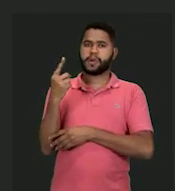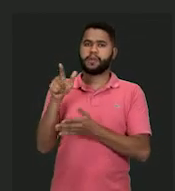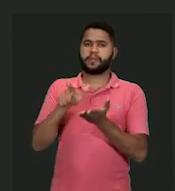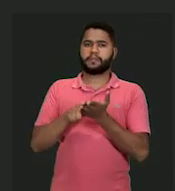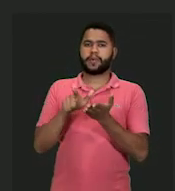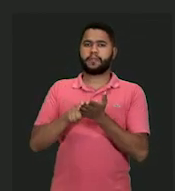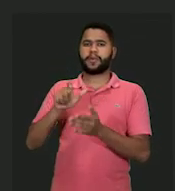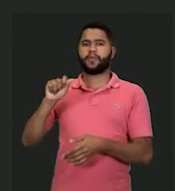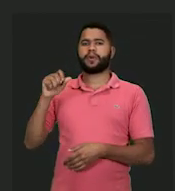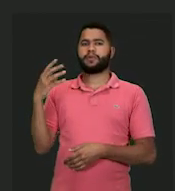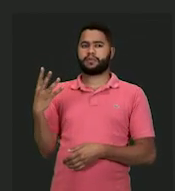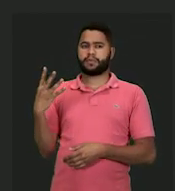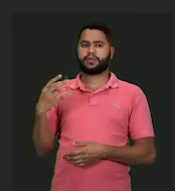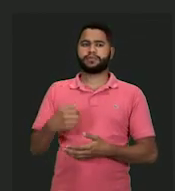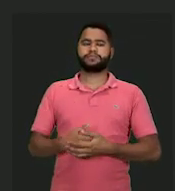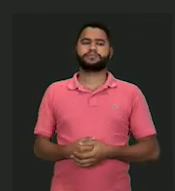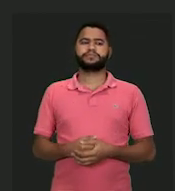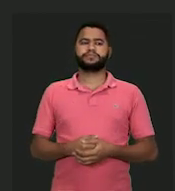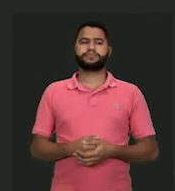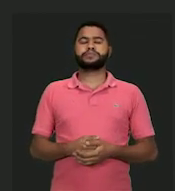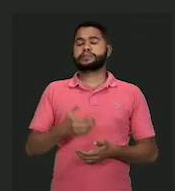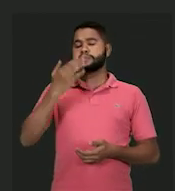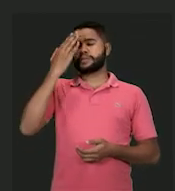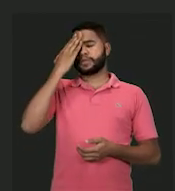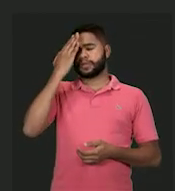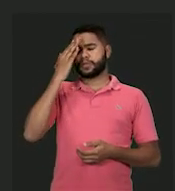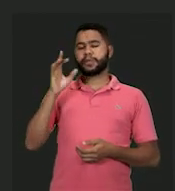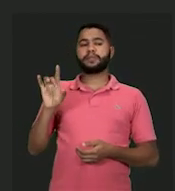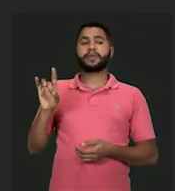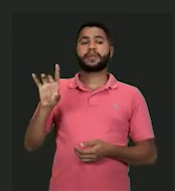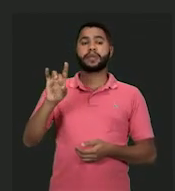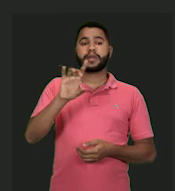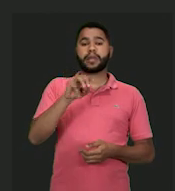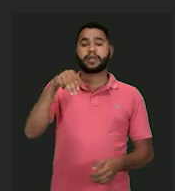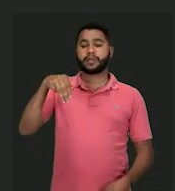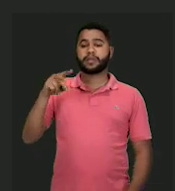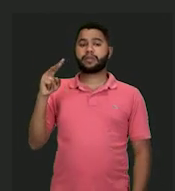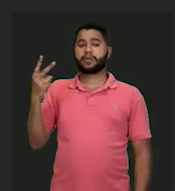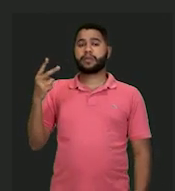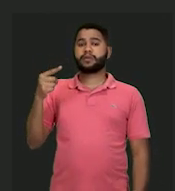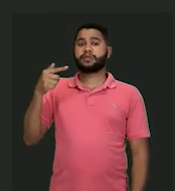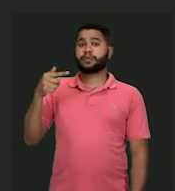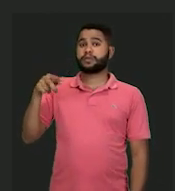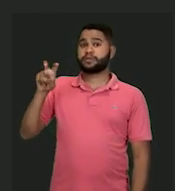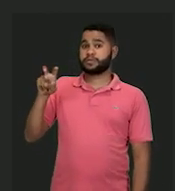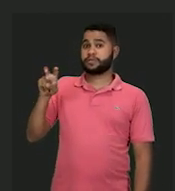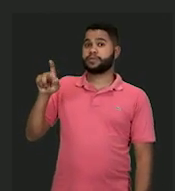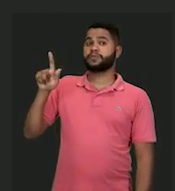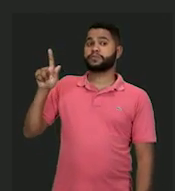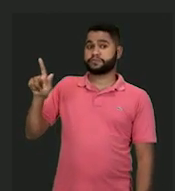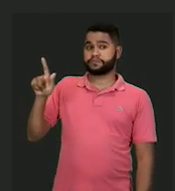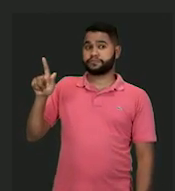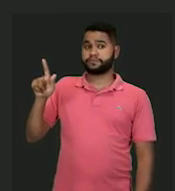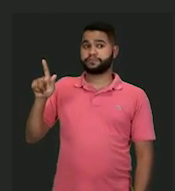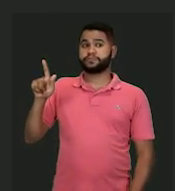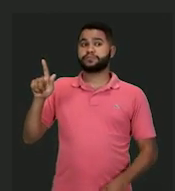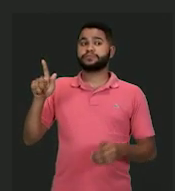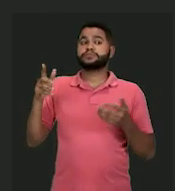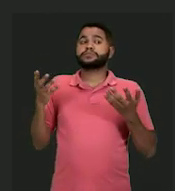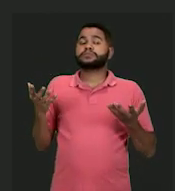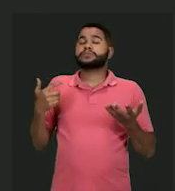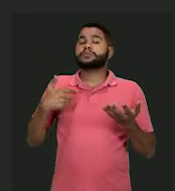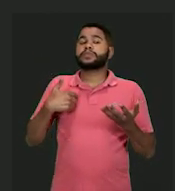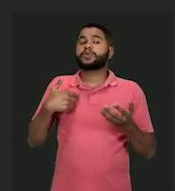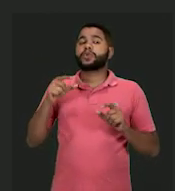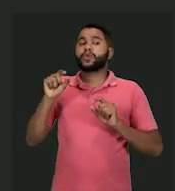uma regra de 3. Sabemos que cada metro quadrado equivale a 75 gramas. Bom, e aí o que eu